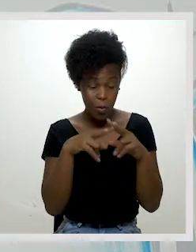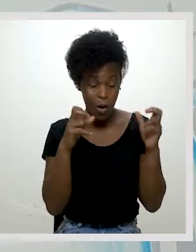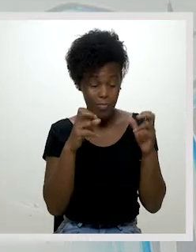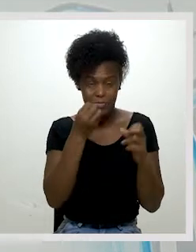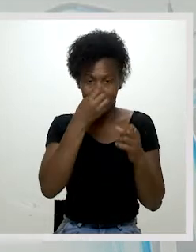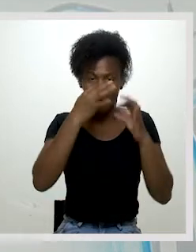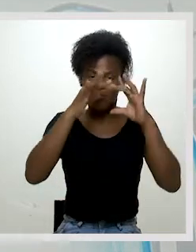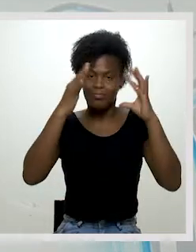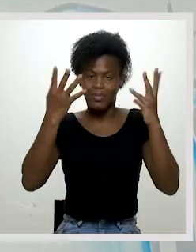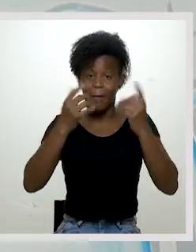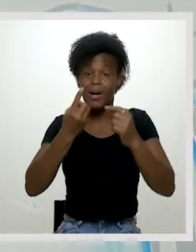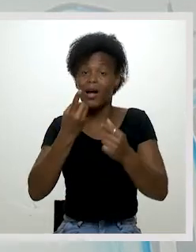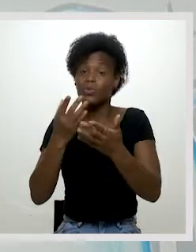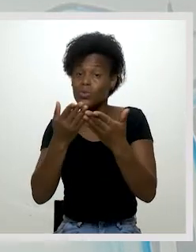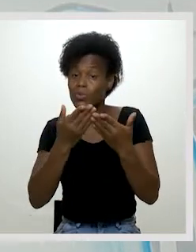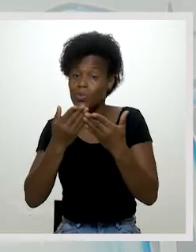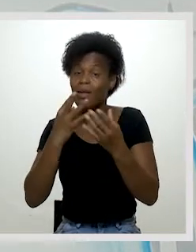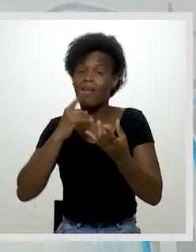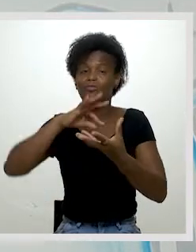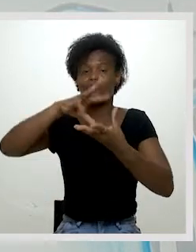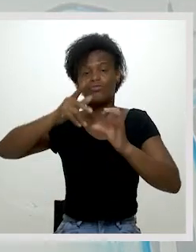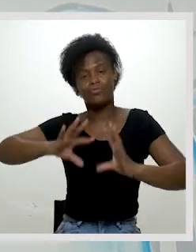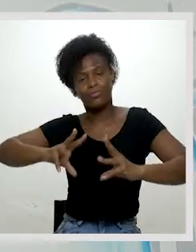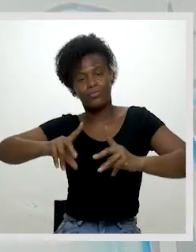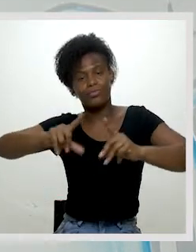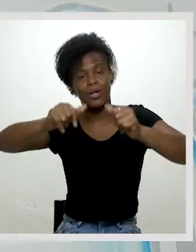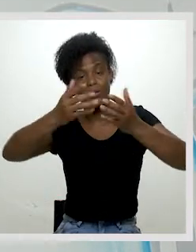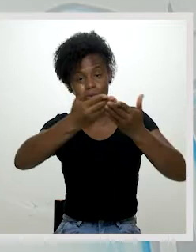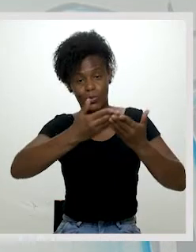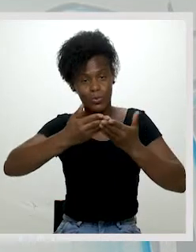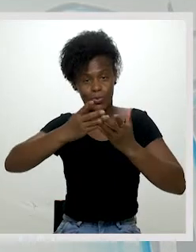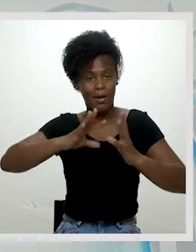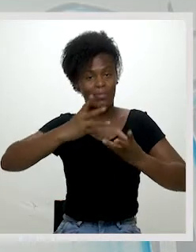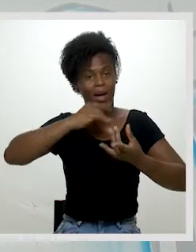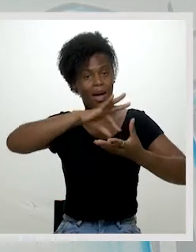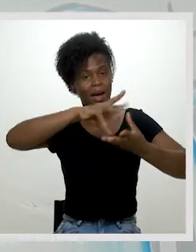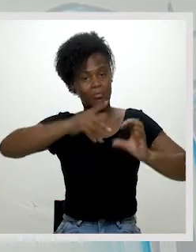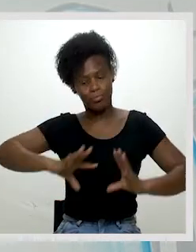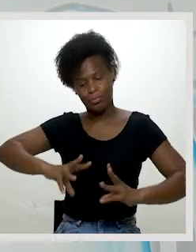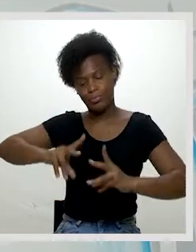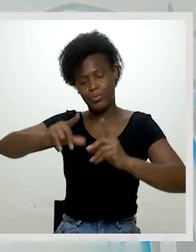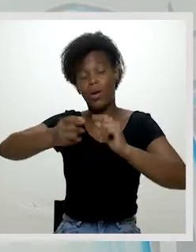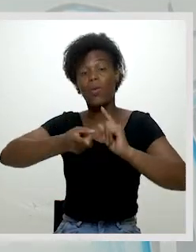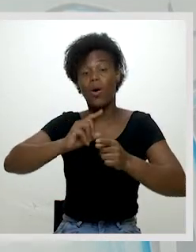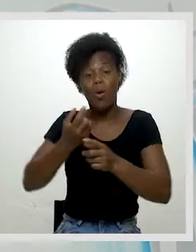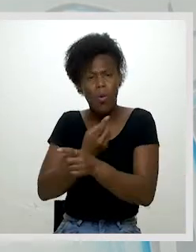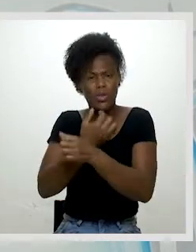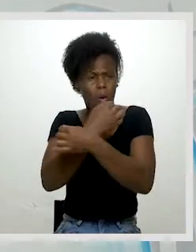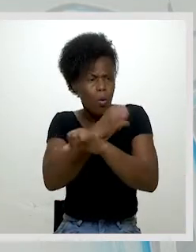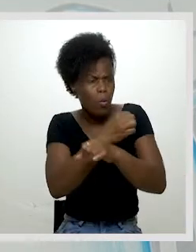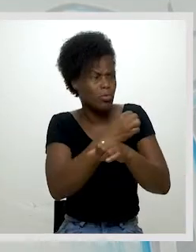natureza, para estudar a própria evolução da Terra, não é assim? Estuda a evolução da Terra através do que